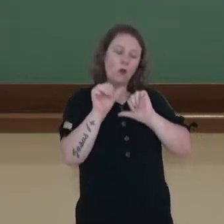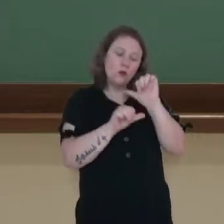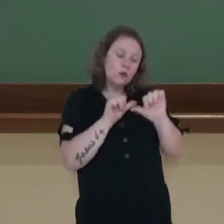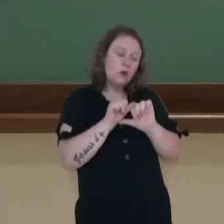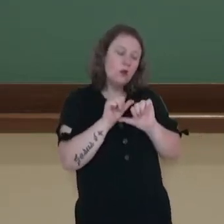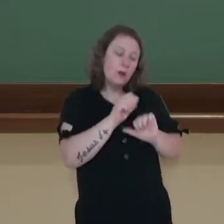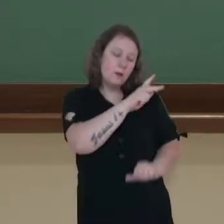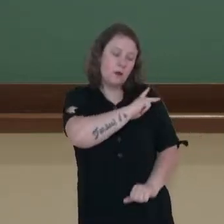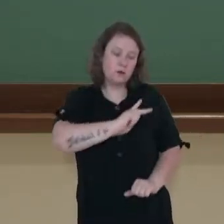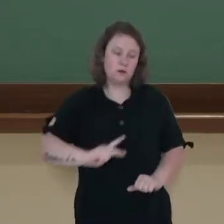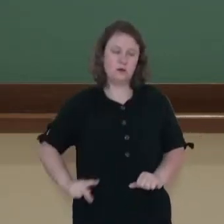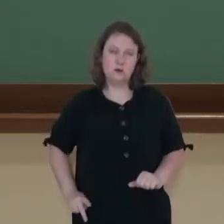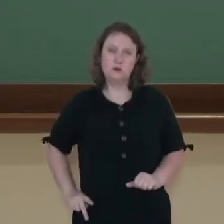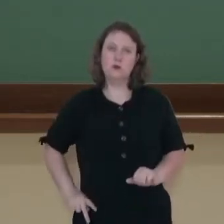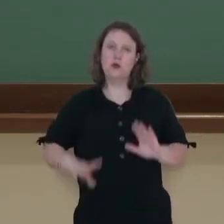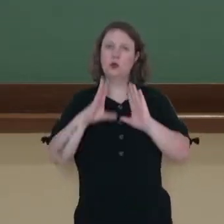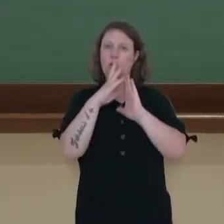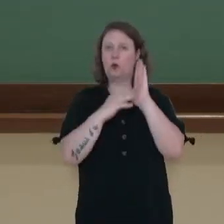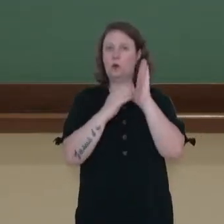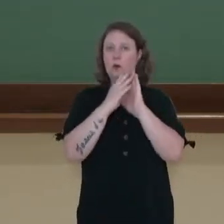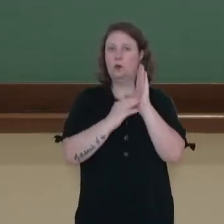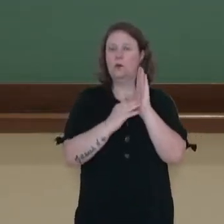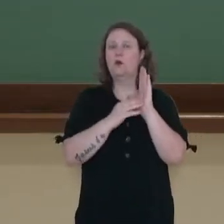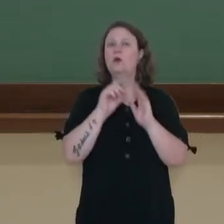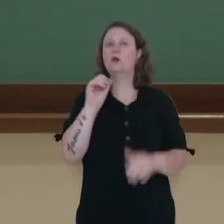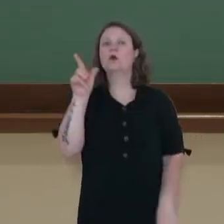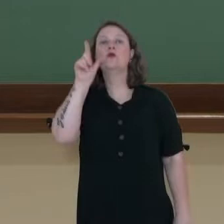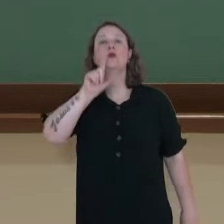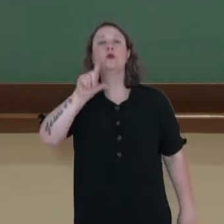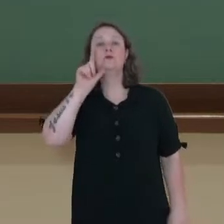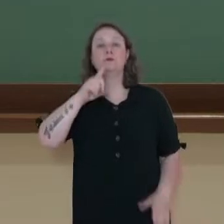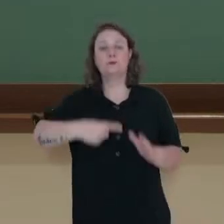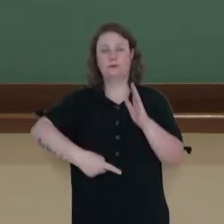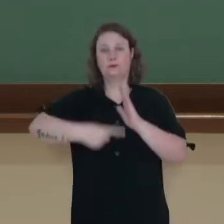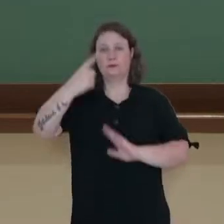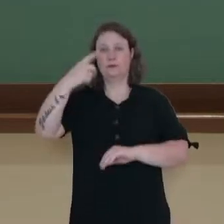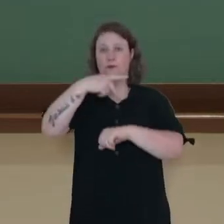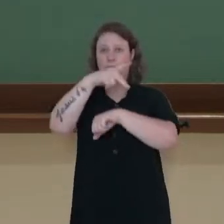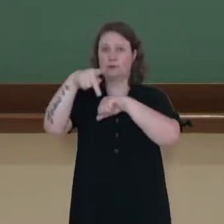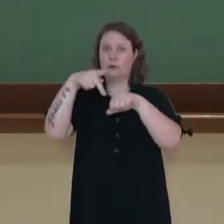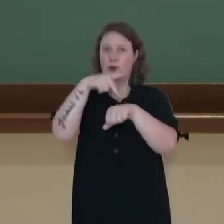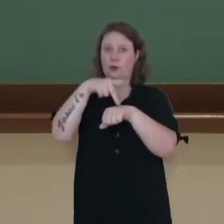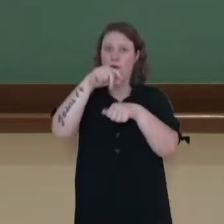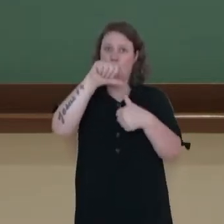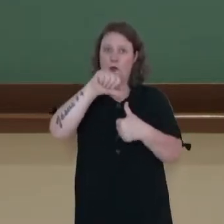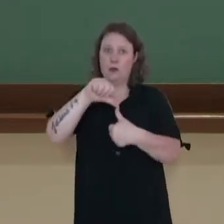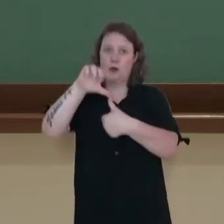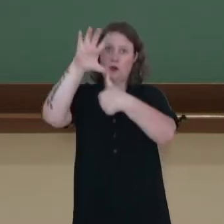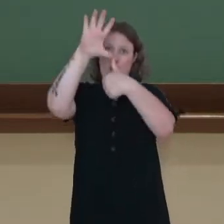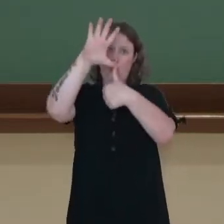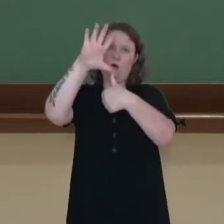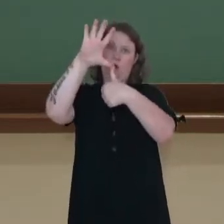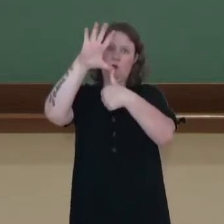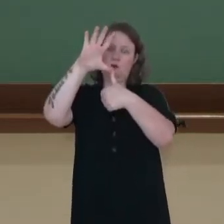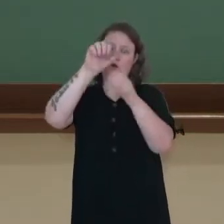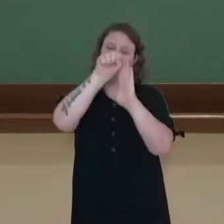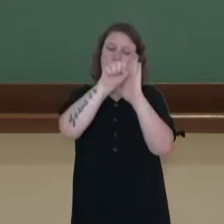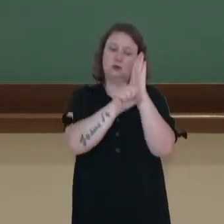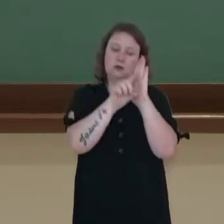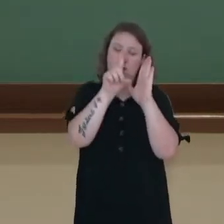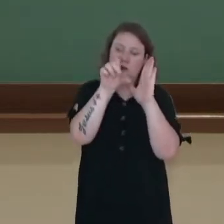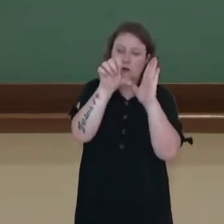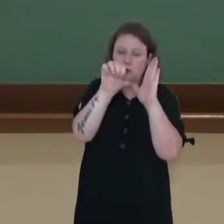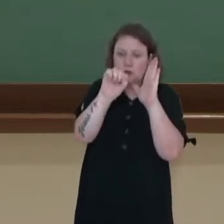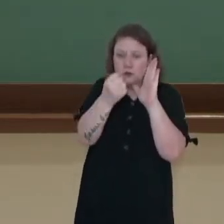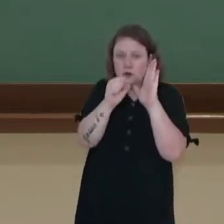modelo dos Estados Unidos, que foi o primeiro país da América a se tornar independente, ainda no século XVIII, no ano